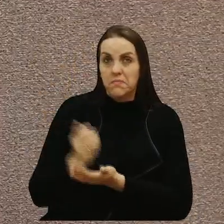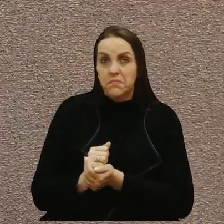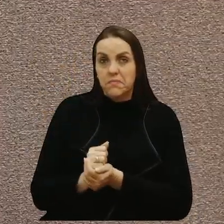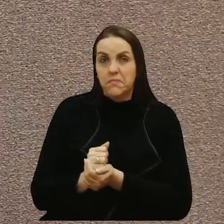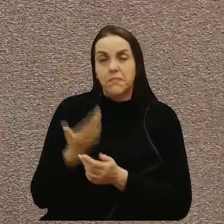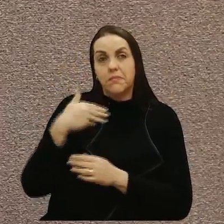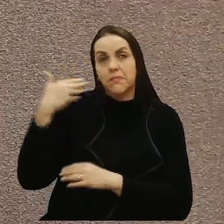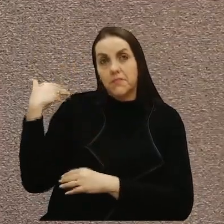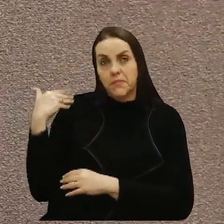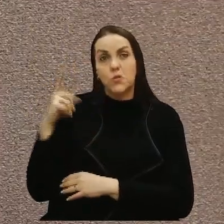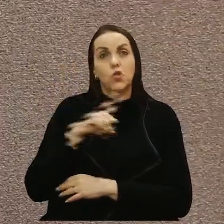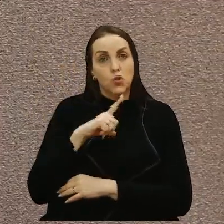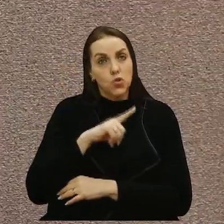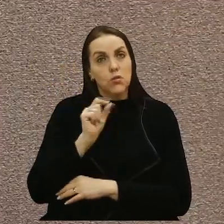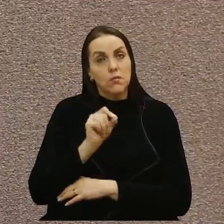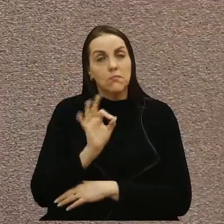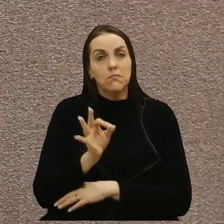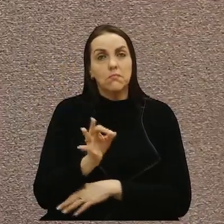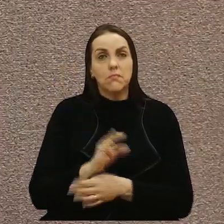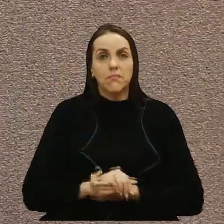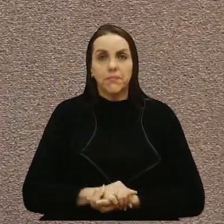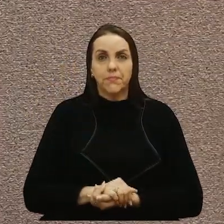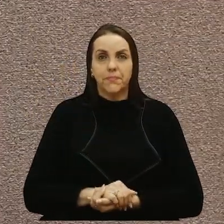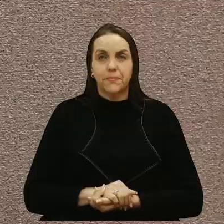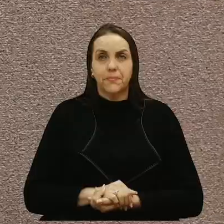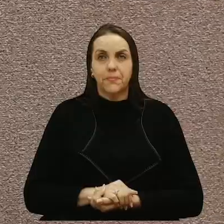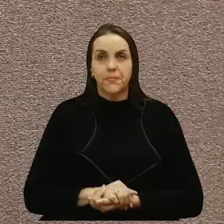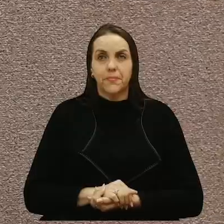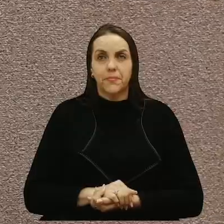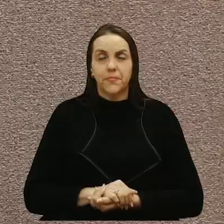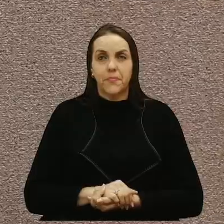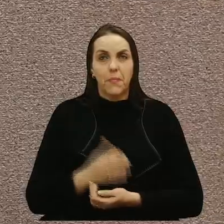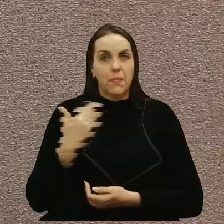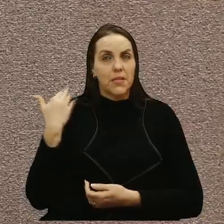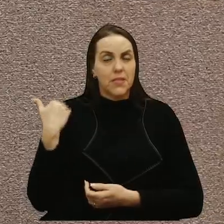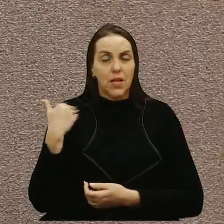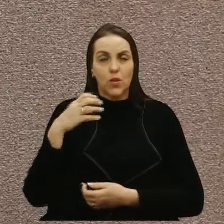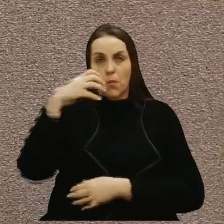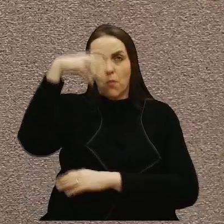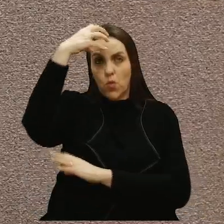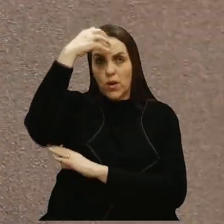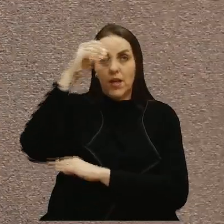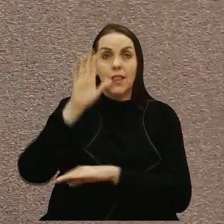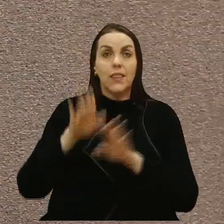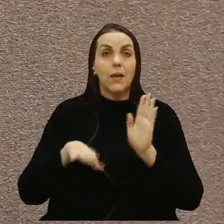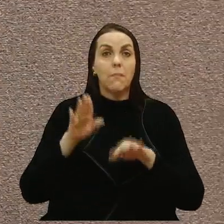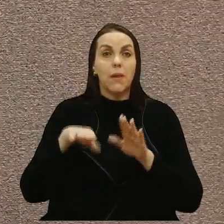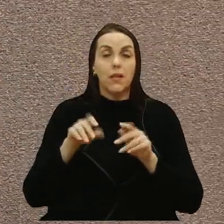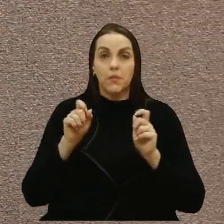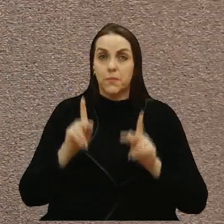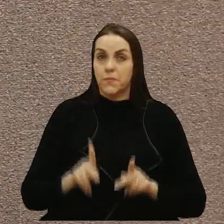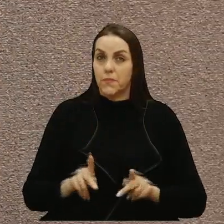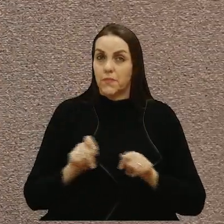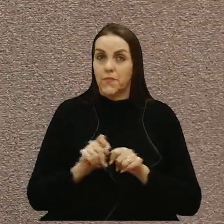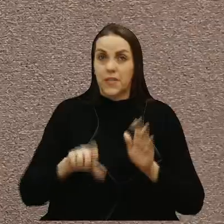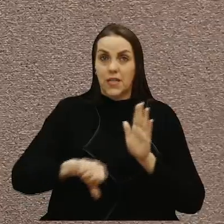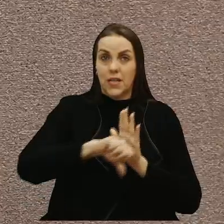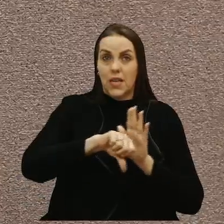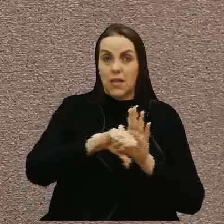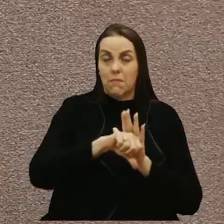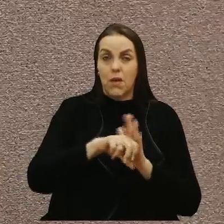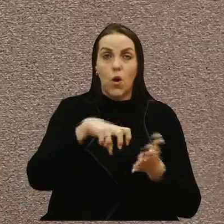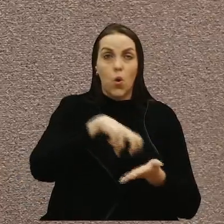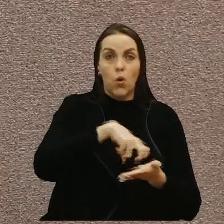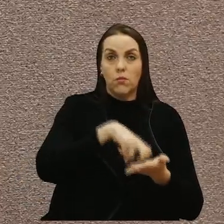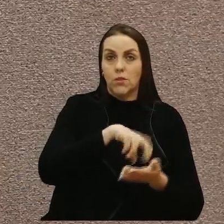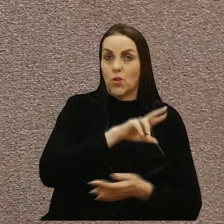Antigamente nós tínhamos isso. Quando nós estávamos na monarquia, dependia de quem fazia um crime, não era condenado.